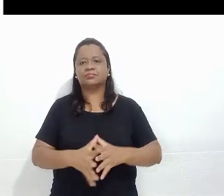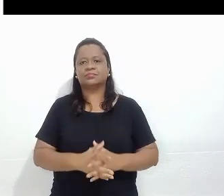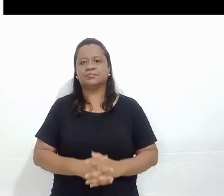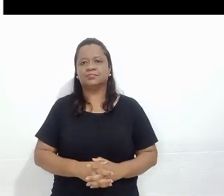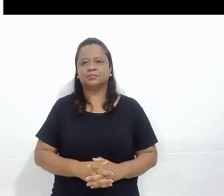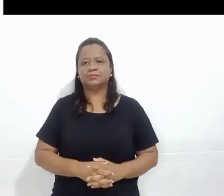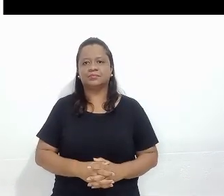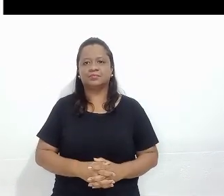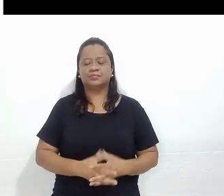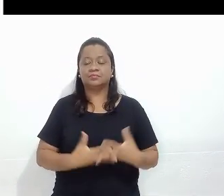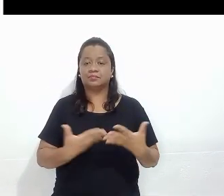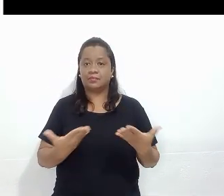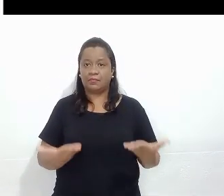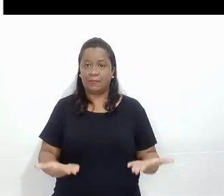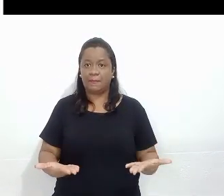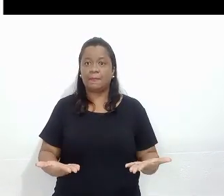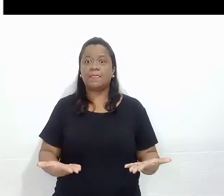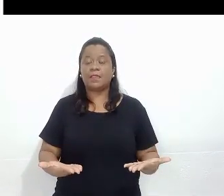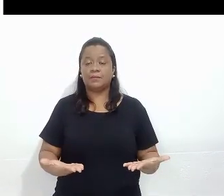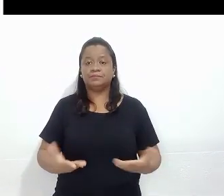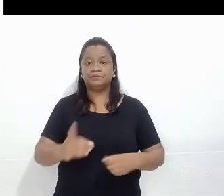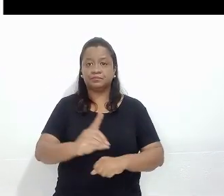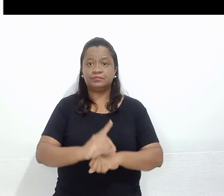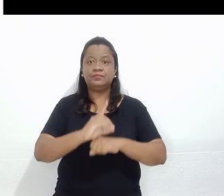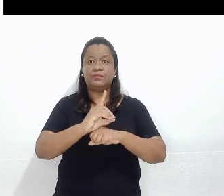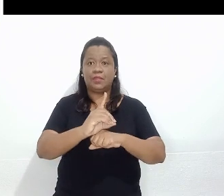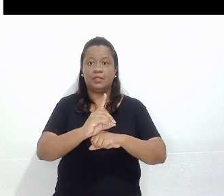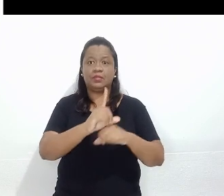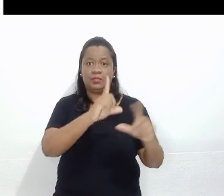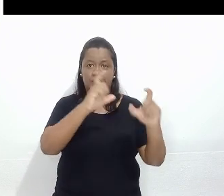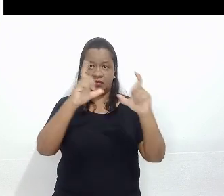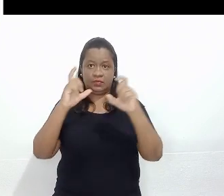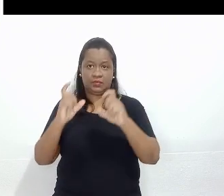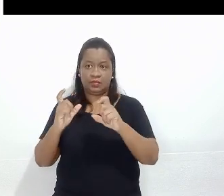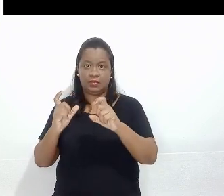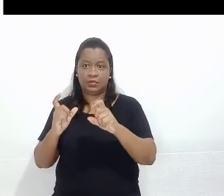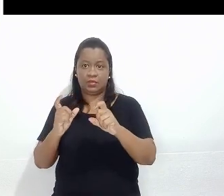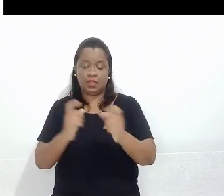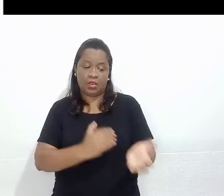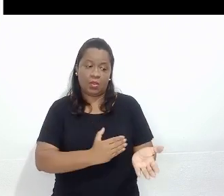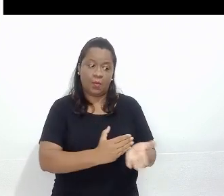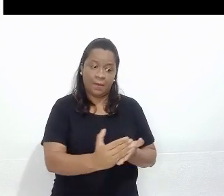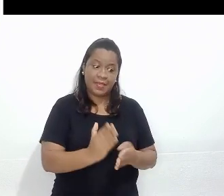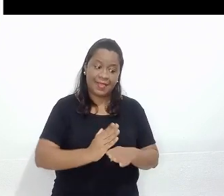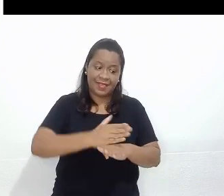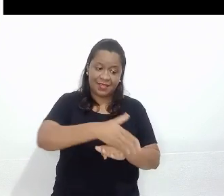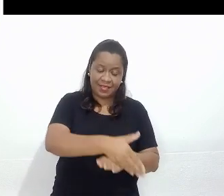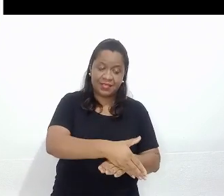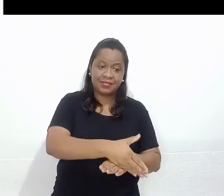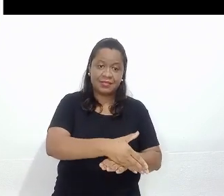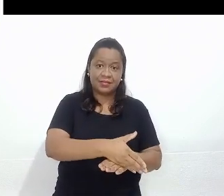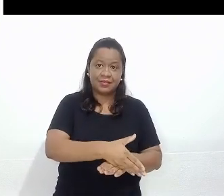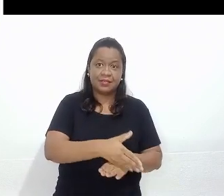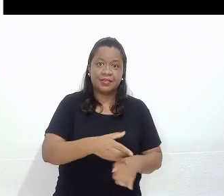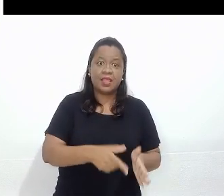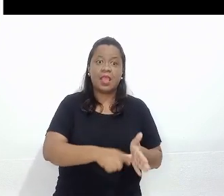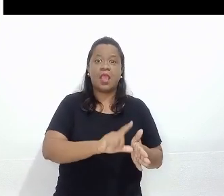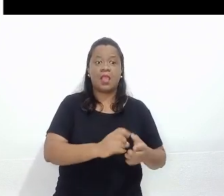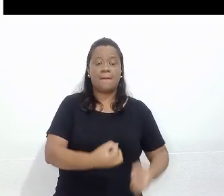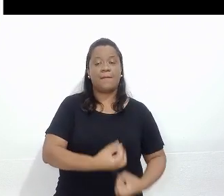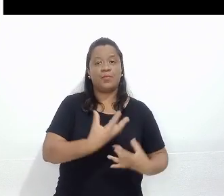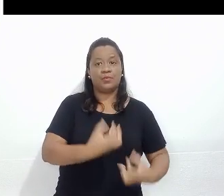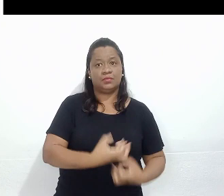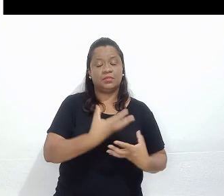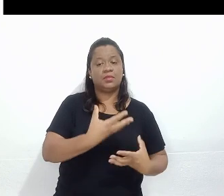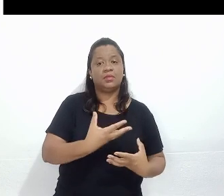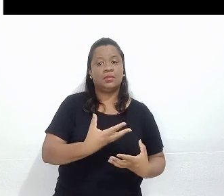Então é isso. Então o diretor de fotografia ele já entra desde a pré-produção, ele tem muito trabalho nessa fase, na